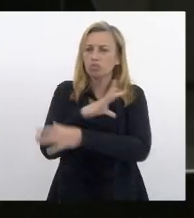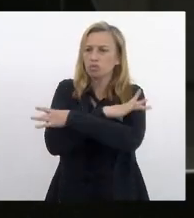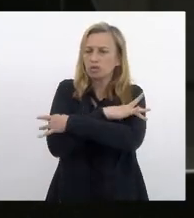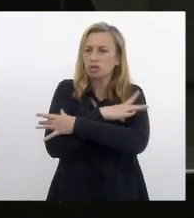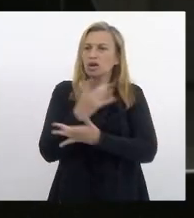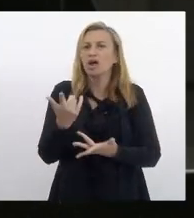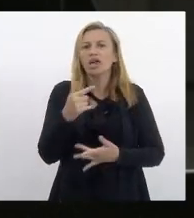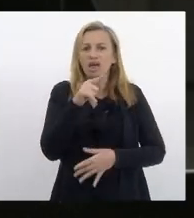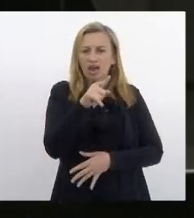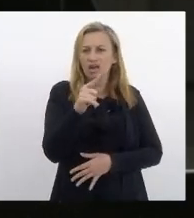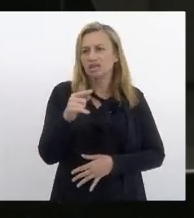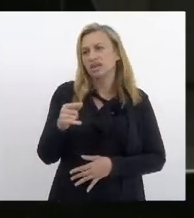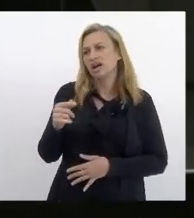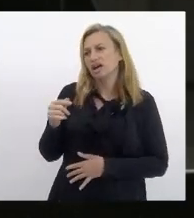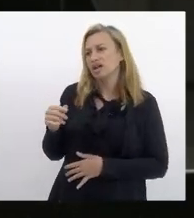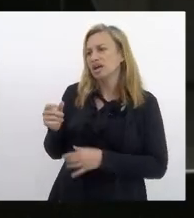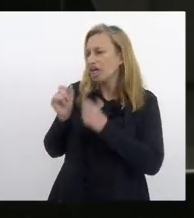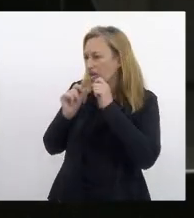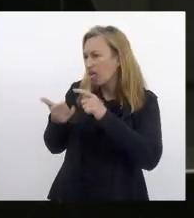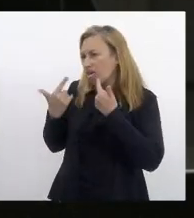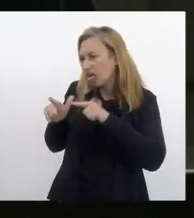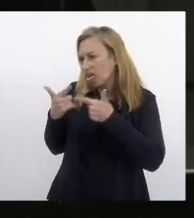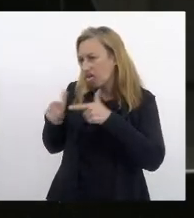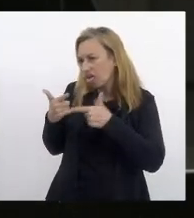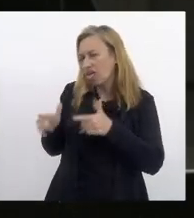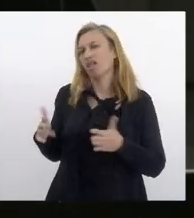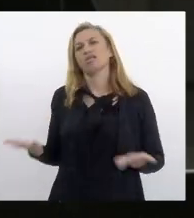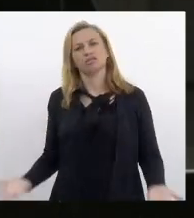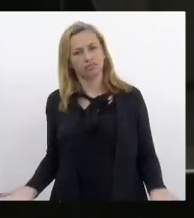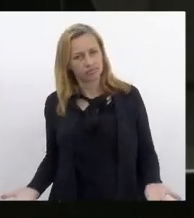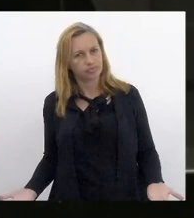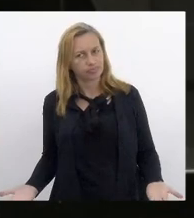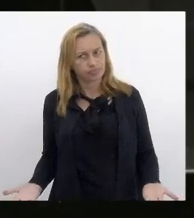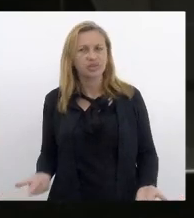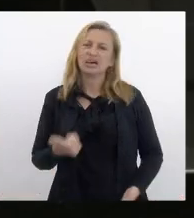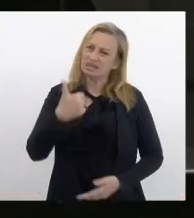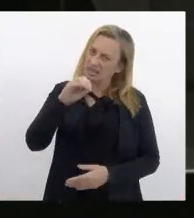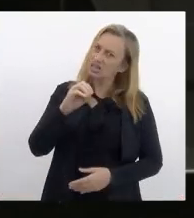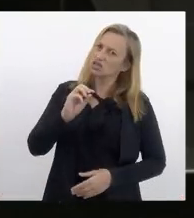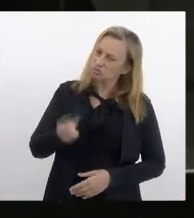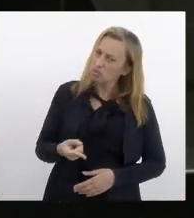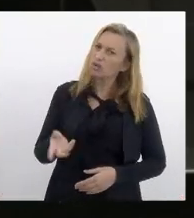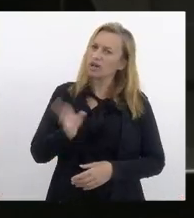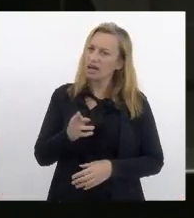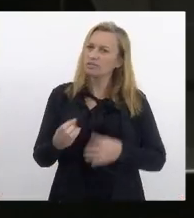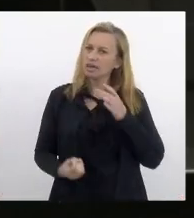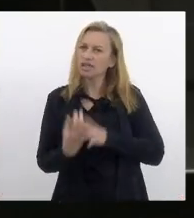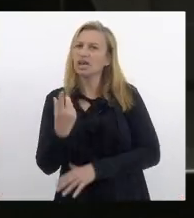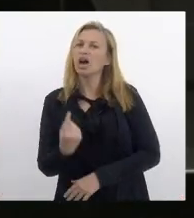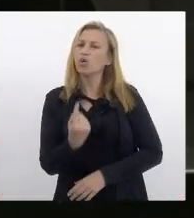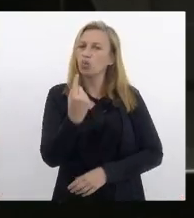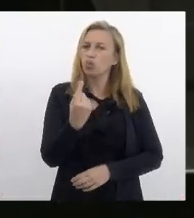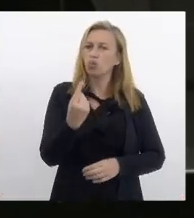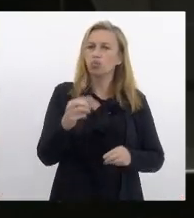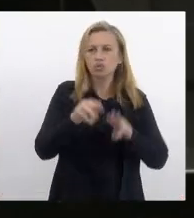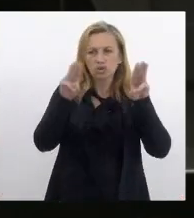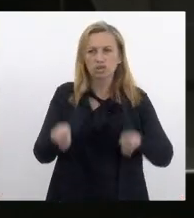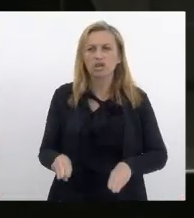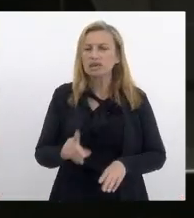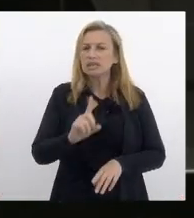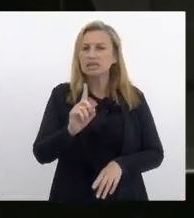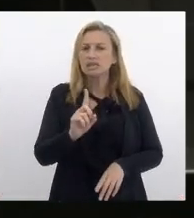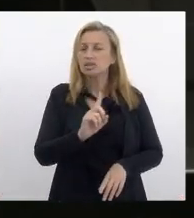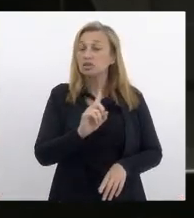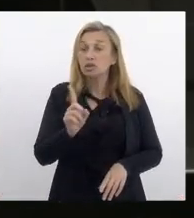um debochado. Isso é deboche. 10 mil reais para construir um museu, nem virtualmente você